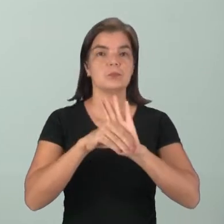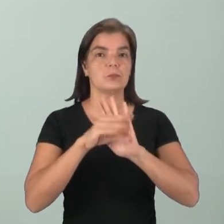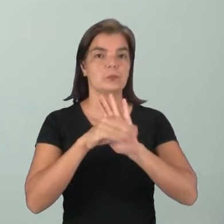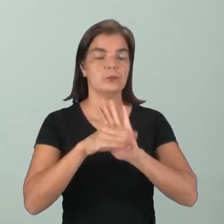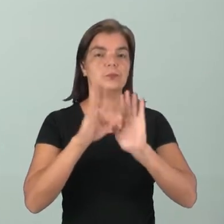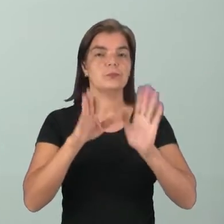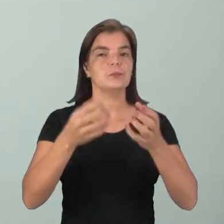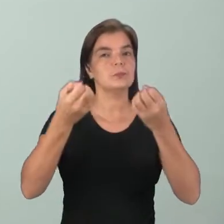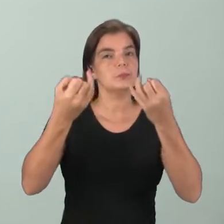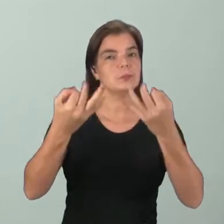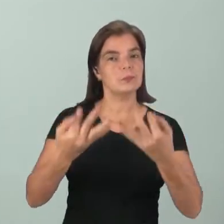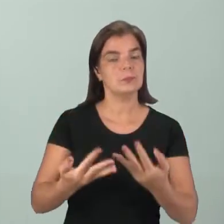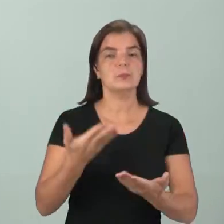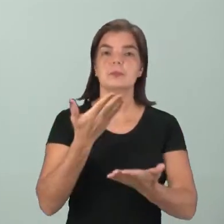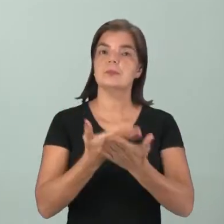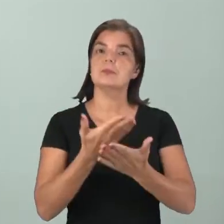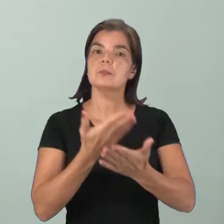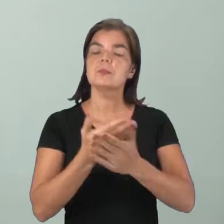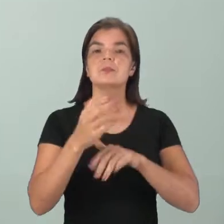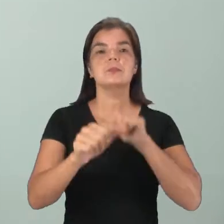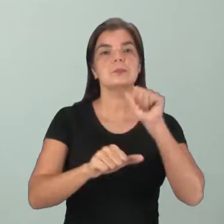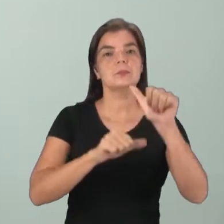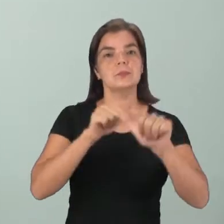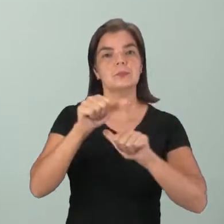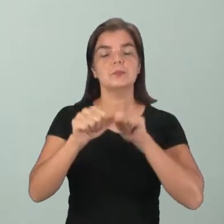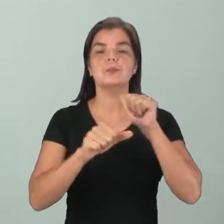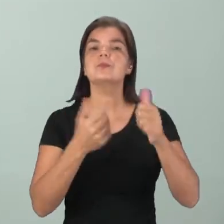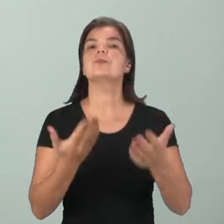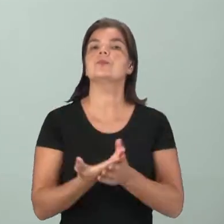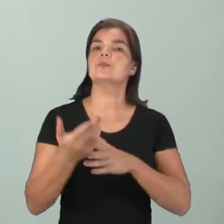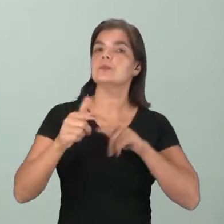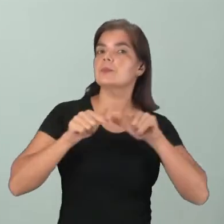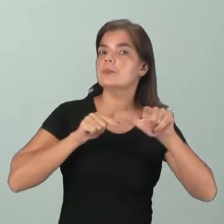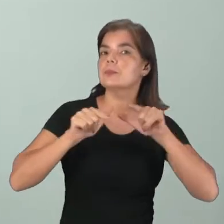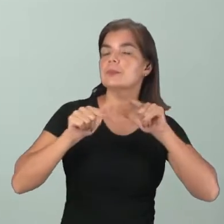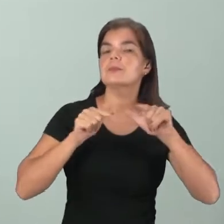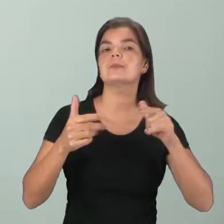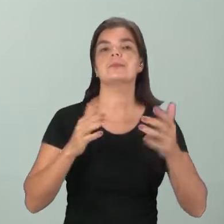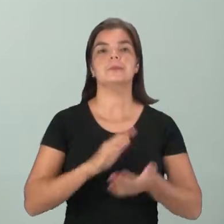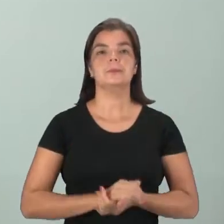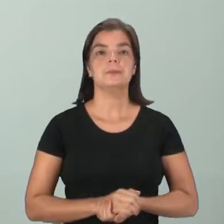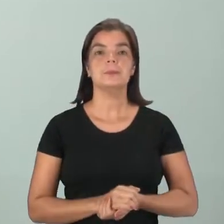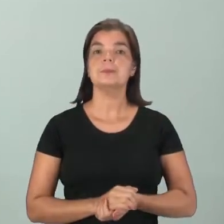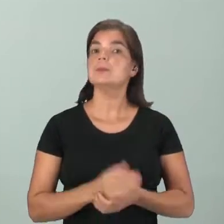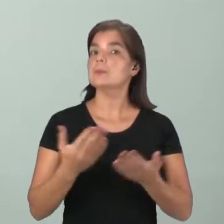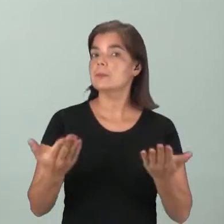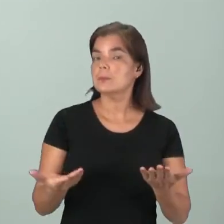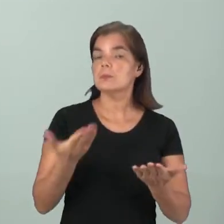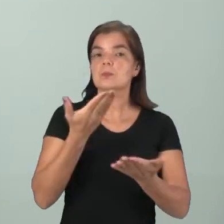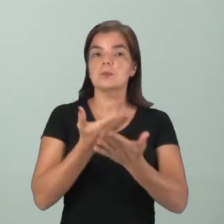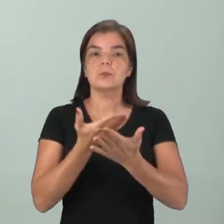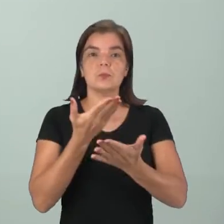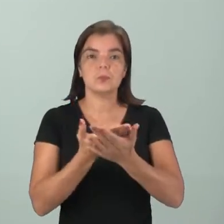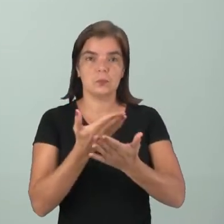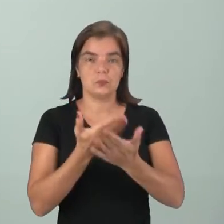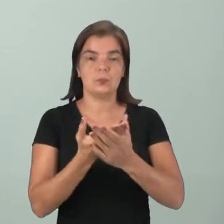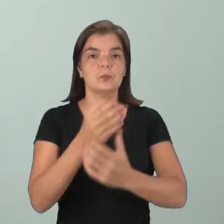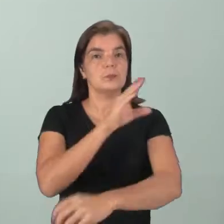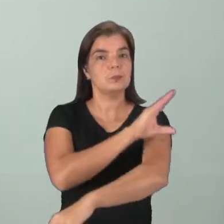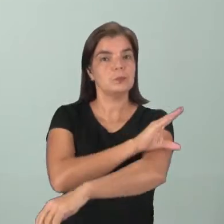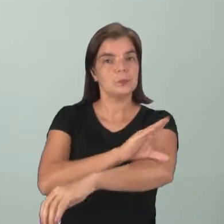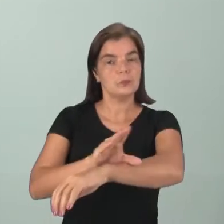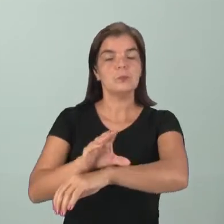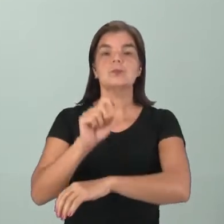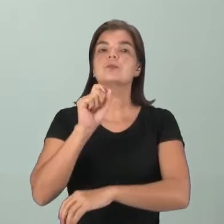abordagem de todo o conteúdo que a gente já está falando aqui na aula, sobre transformação, sobre trabalho, enfim. E então a gente vai